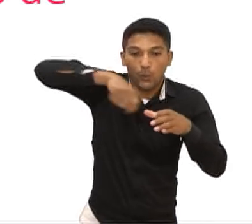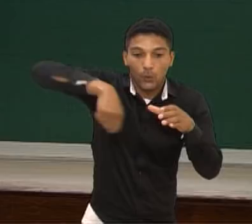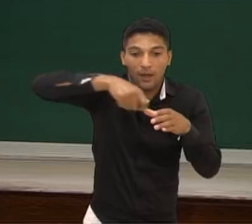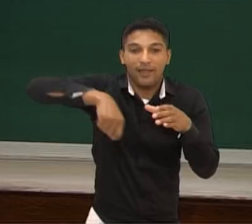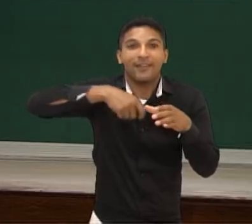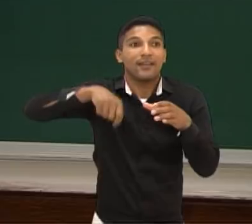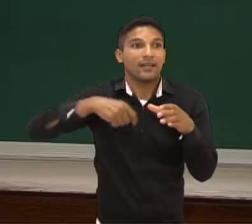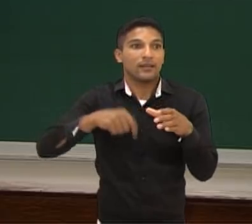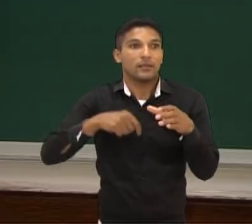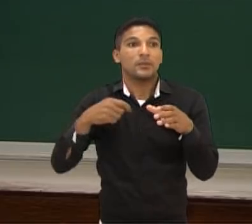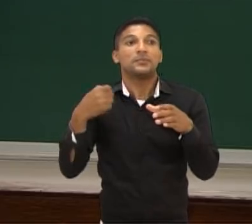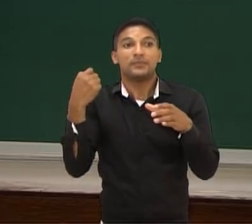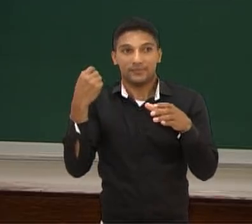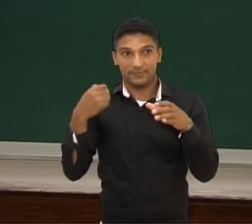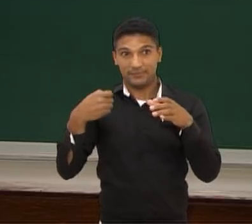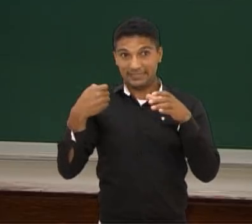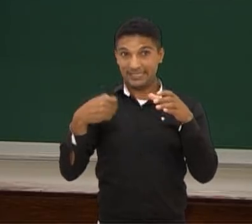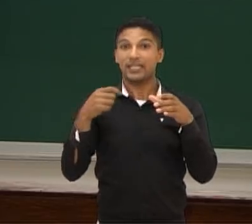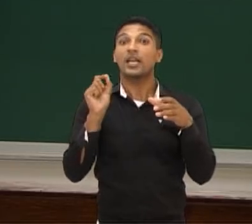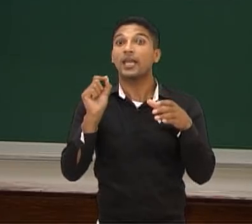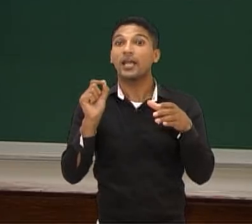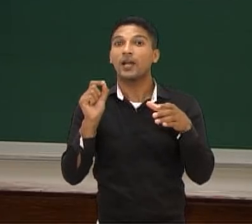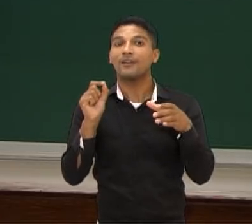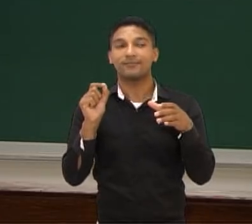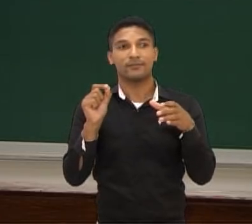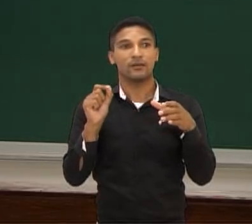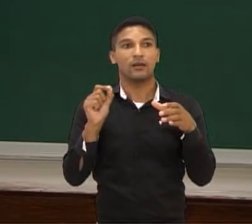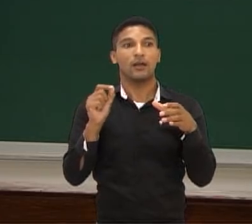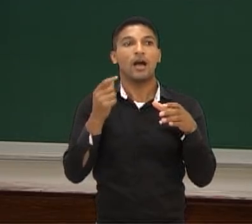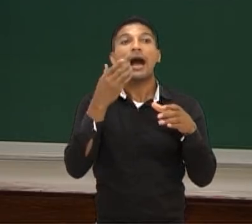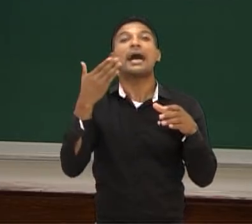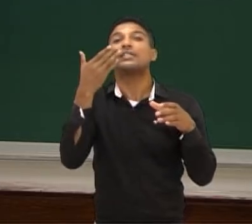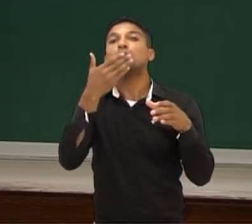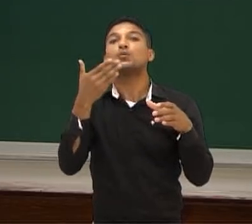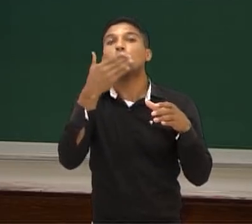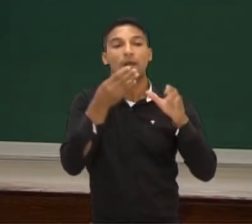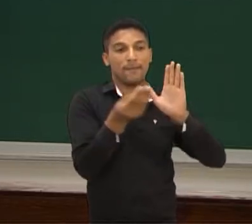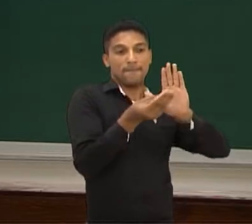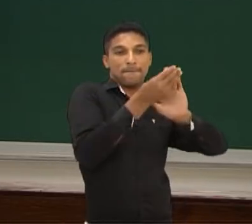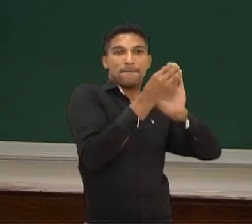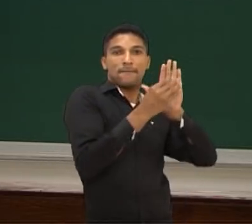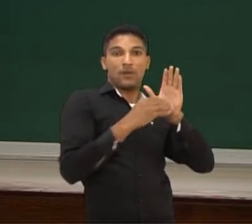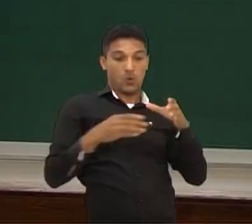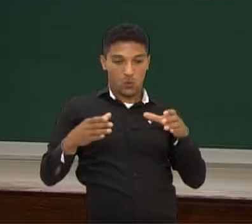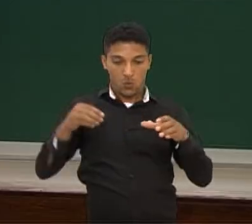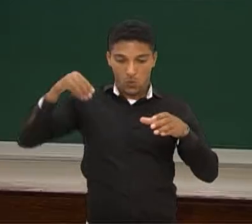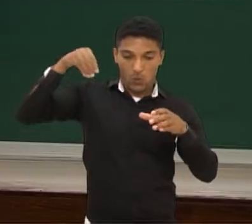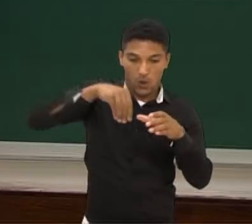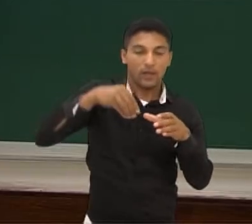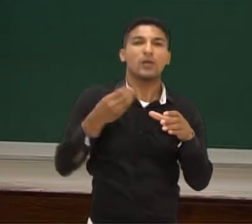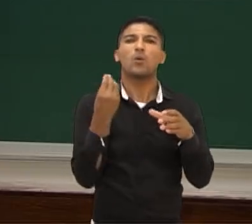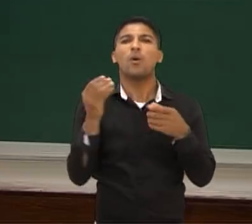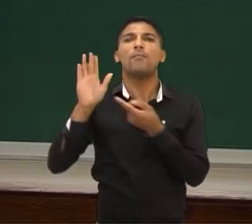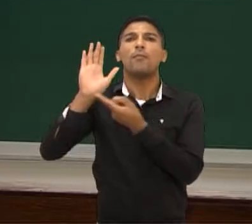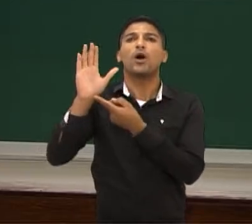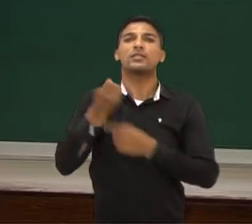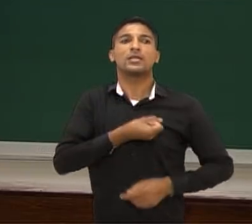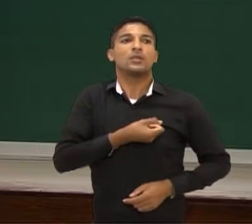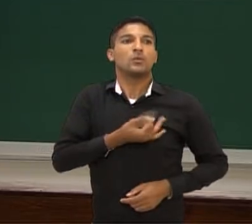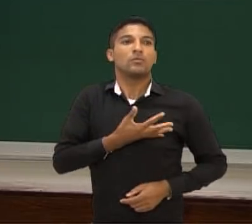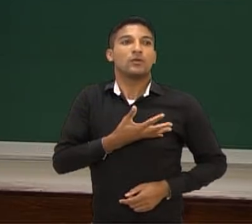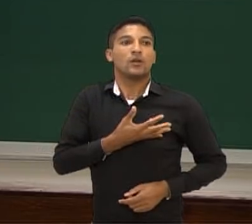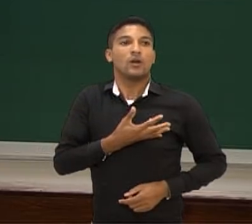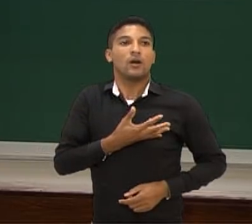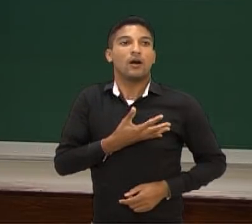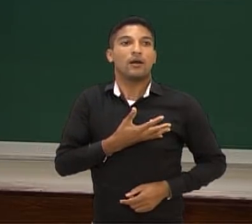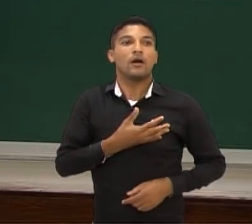aqui, né? Lembre que a professora colocou aqui, ó, podemos representar a quantidade de açúcar igual fizemos antes, certo? Podemos usar esse mesmo exemplo